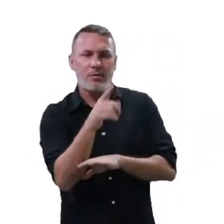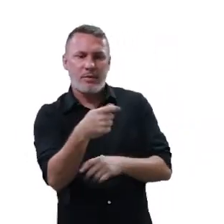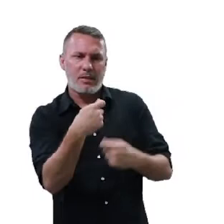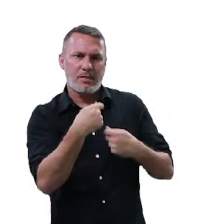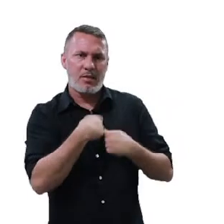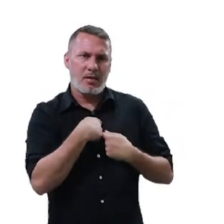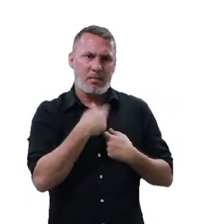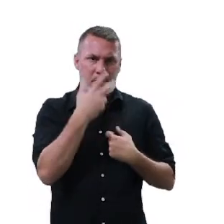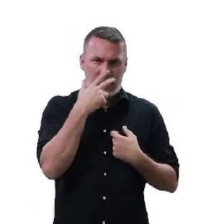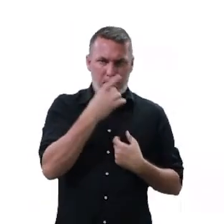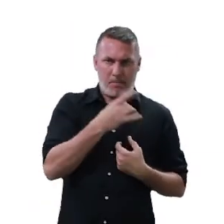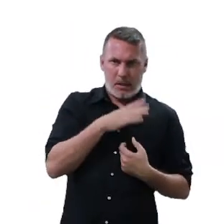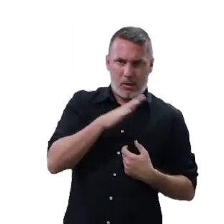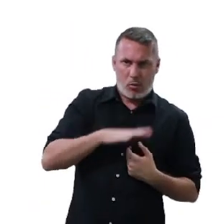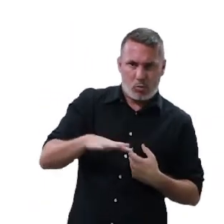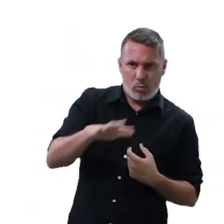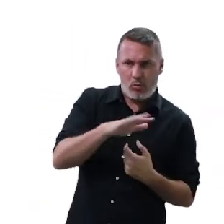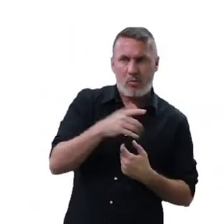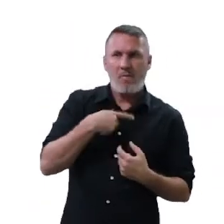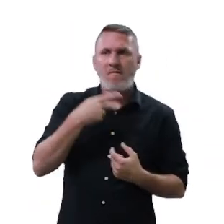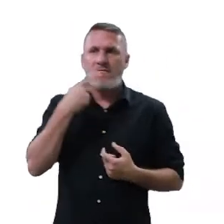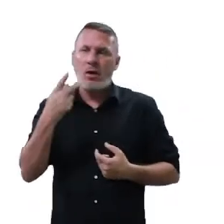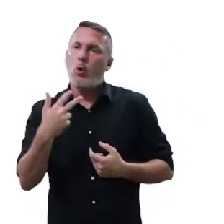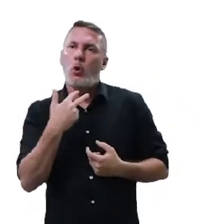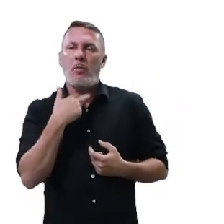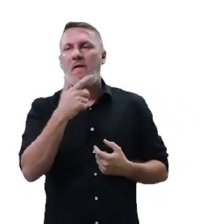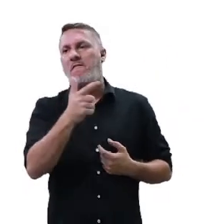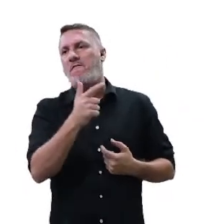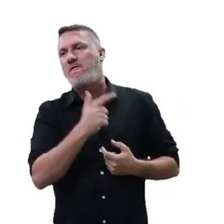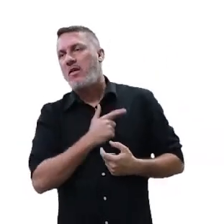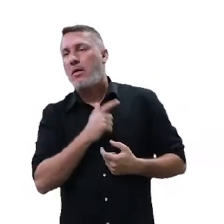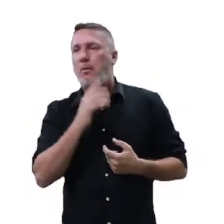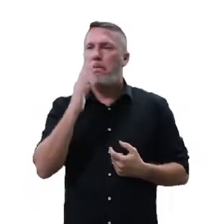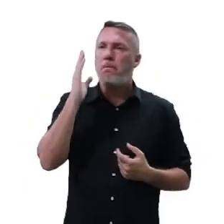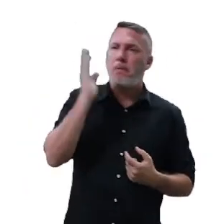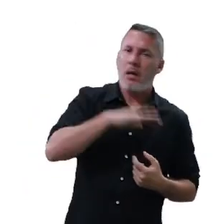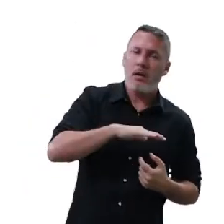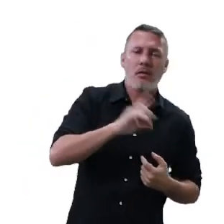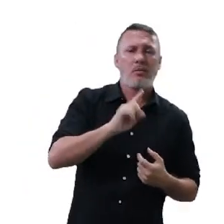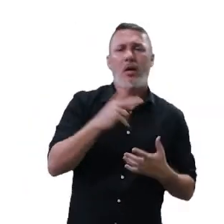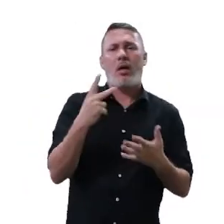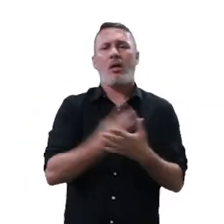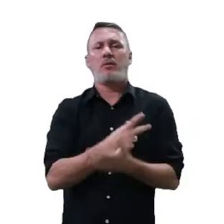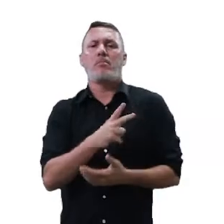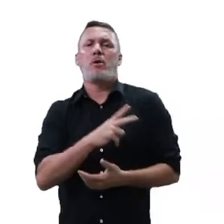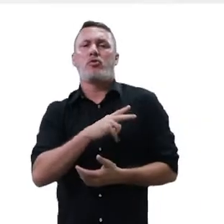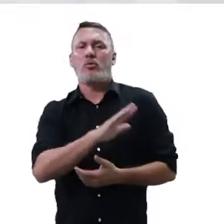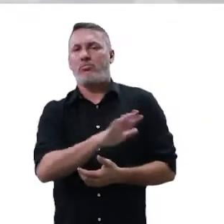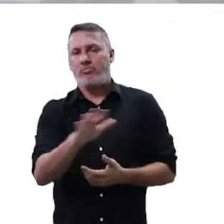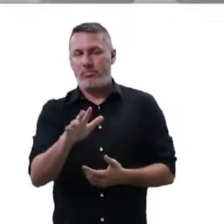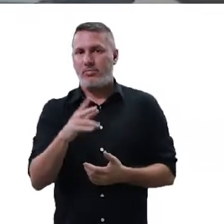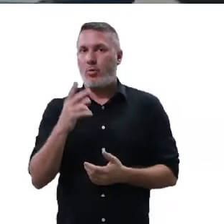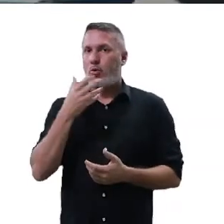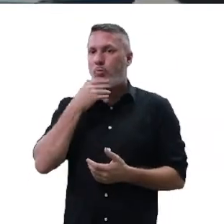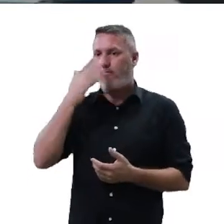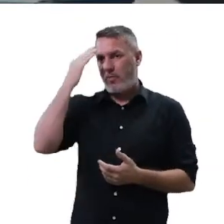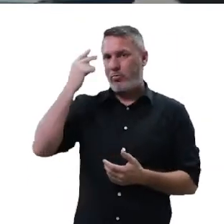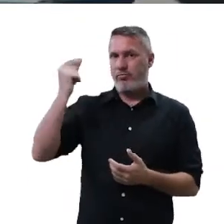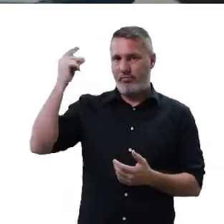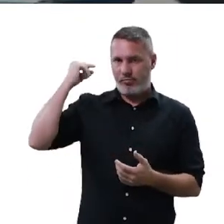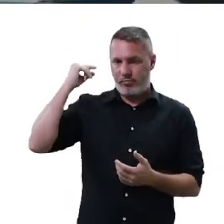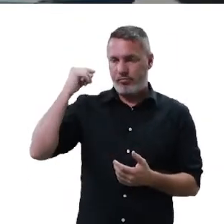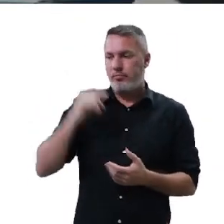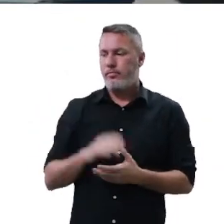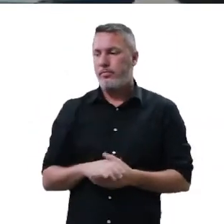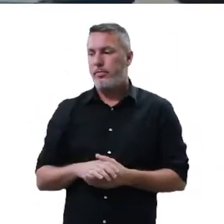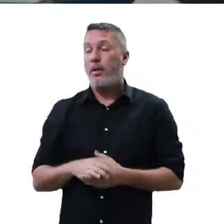nelas algo te dá encanto ou medo, não me digas que seja feia ou má, é acaso singular. Então é um poema aí